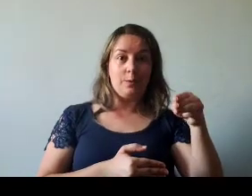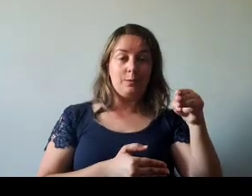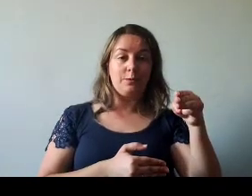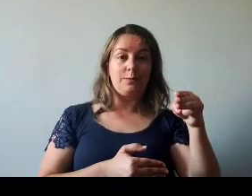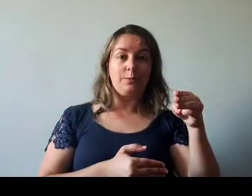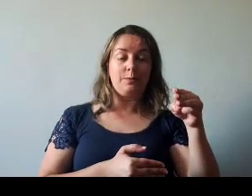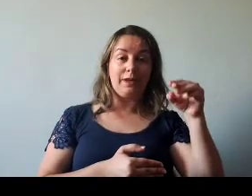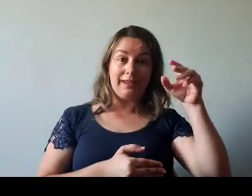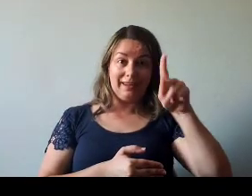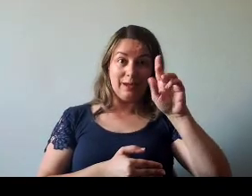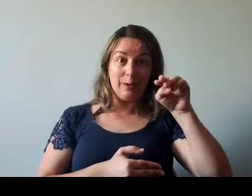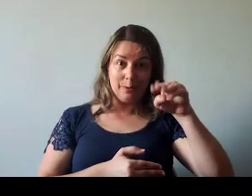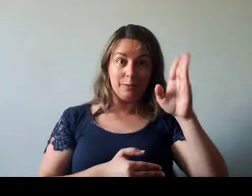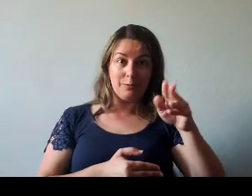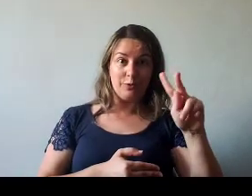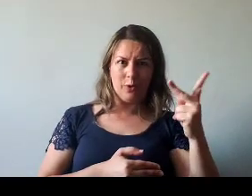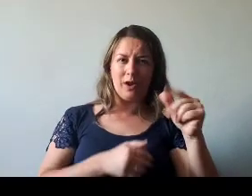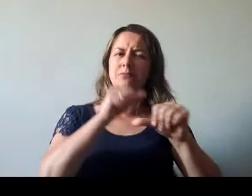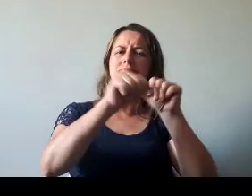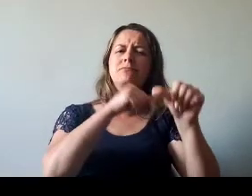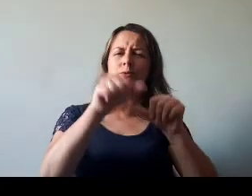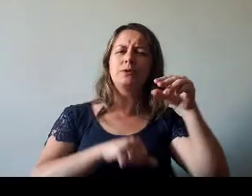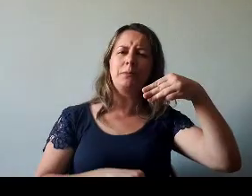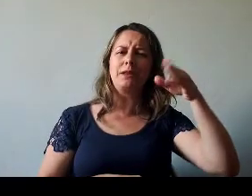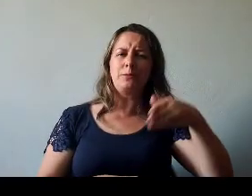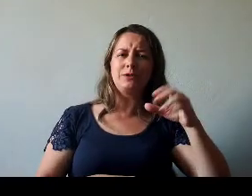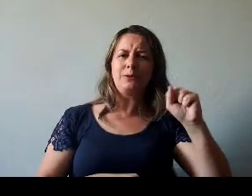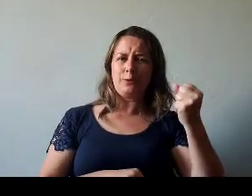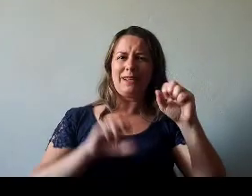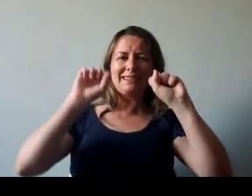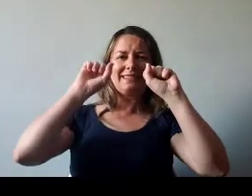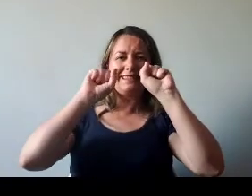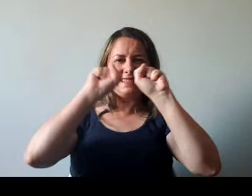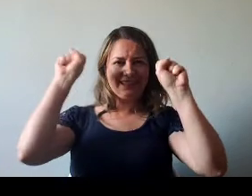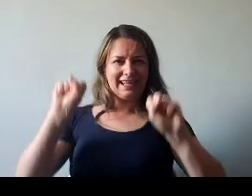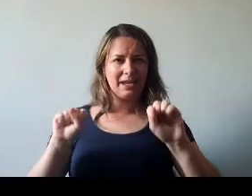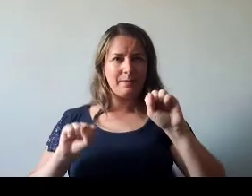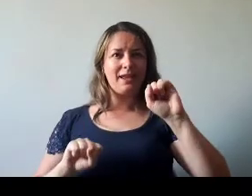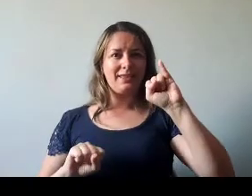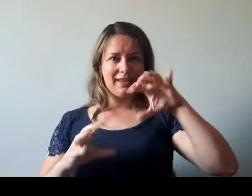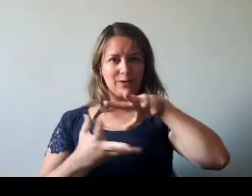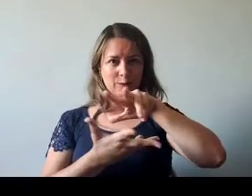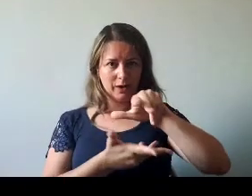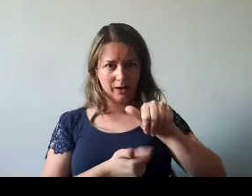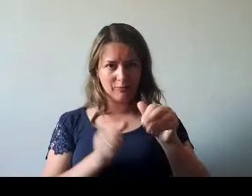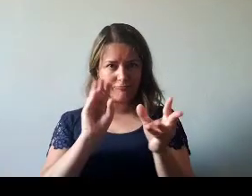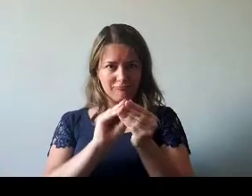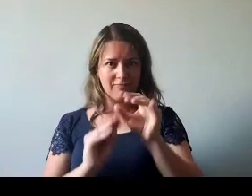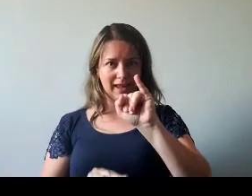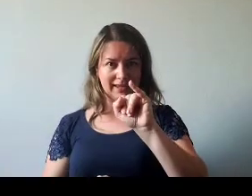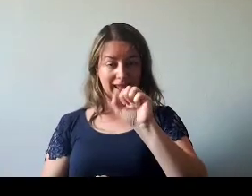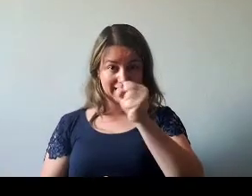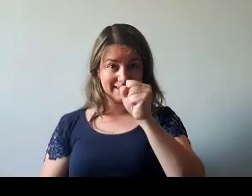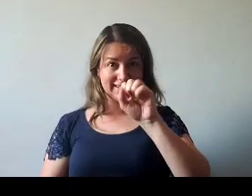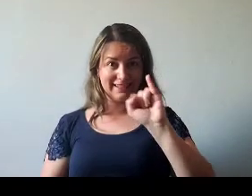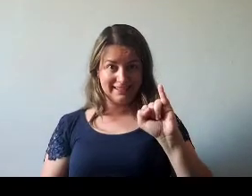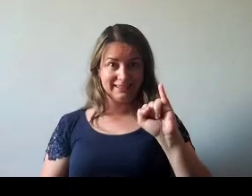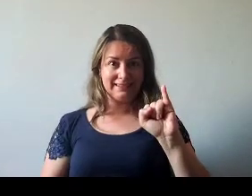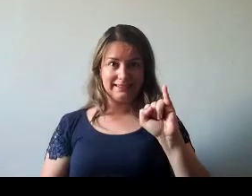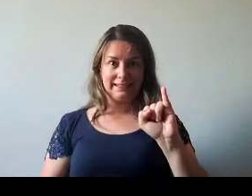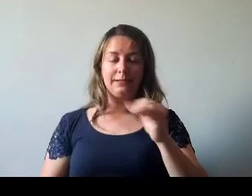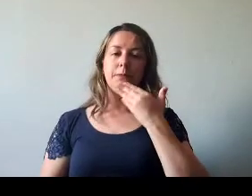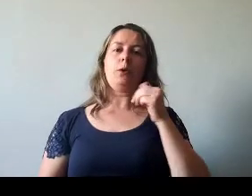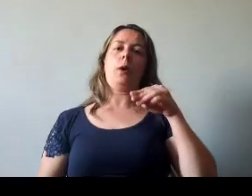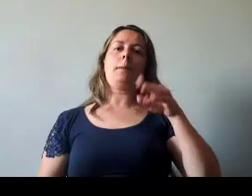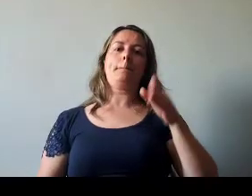internacional, dividindo por 3,6, né? Vai dar 27,8, arredondando, no intervalo de